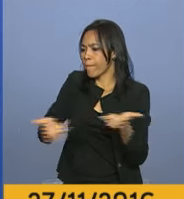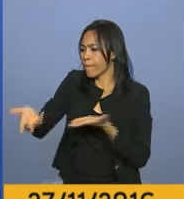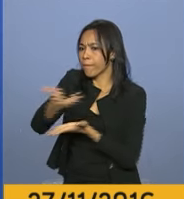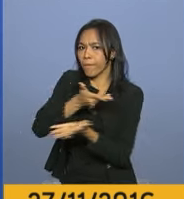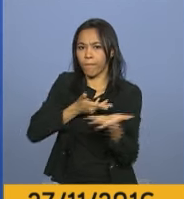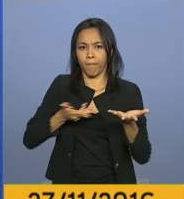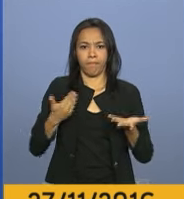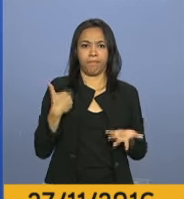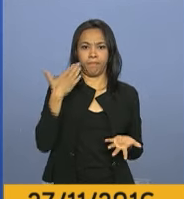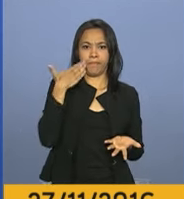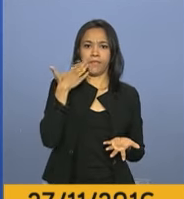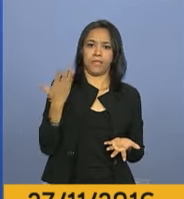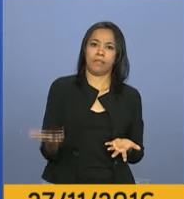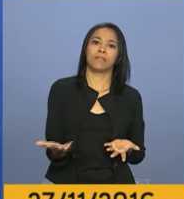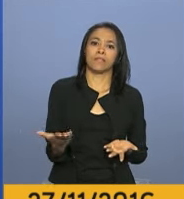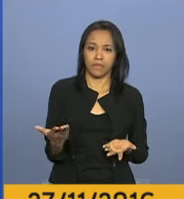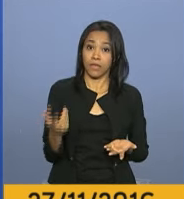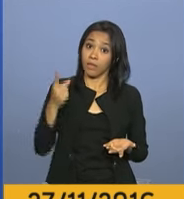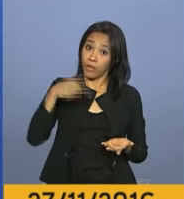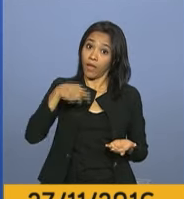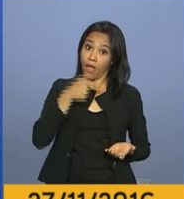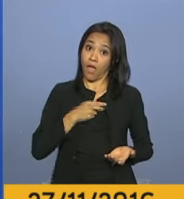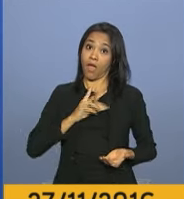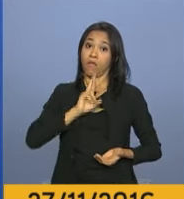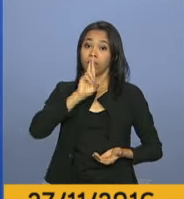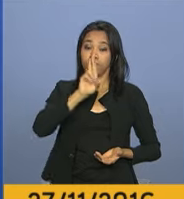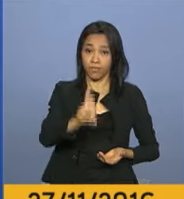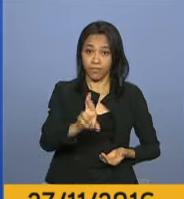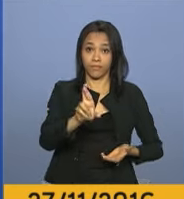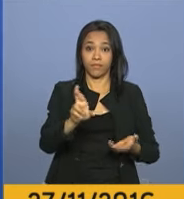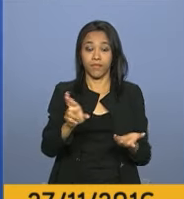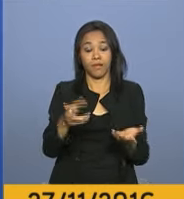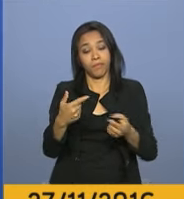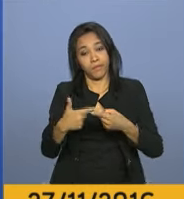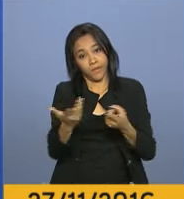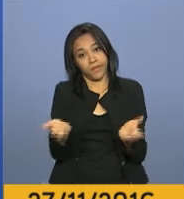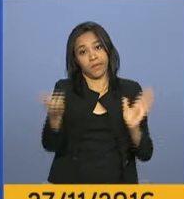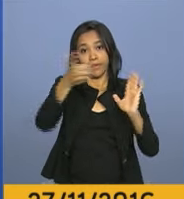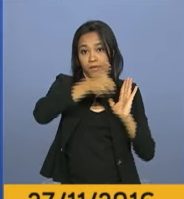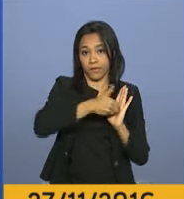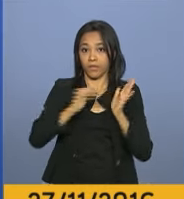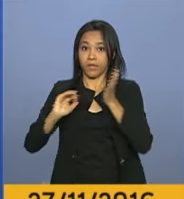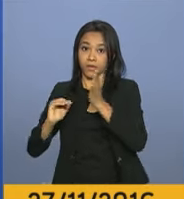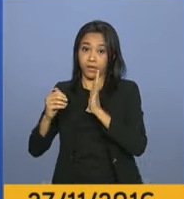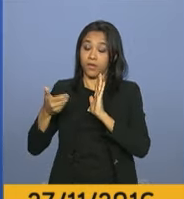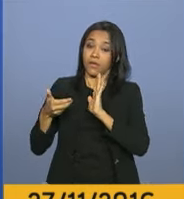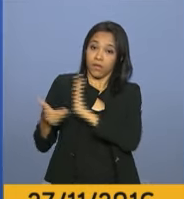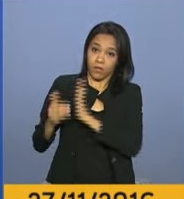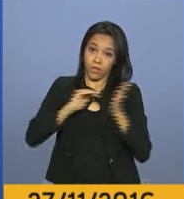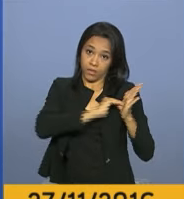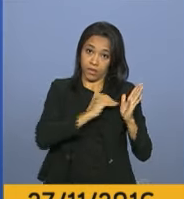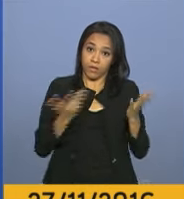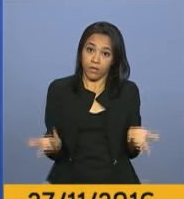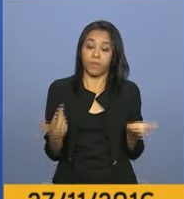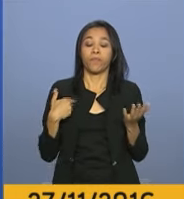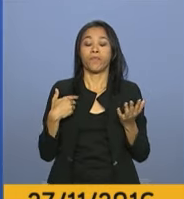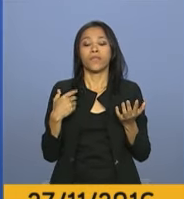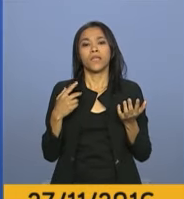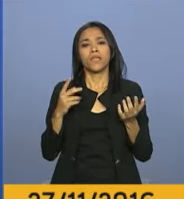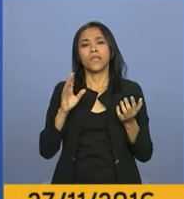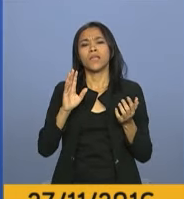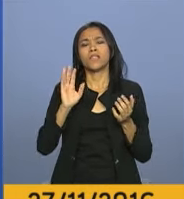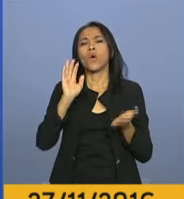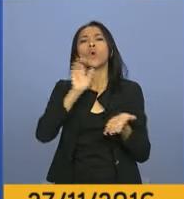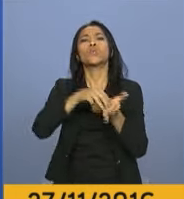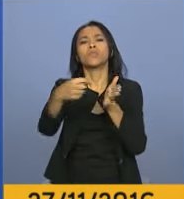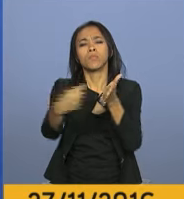que é representada pelo Congresso Nacional, né, pela Câmara, pelo Senado, né. E, finalmente, a sua última